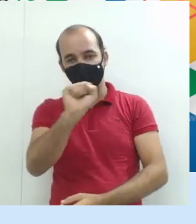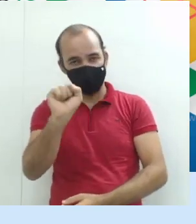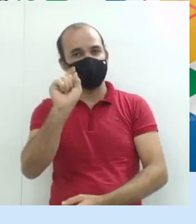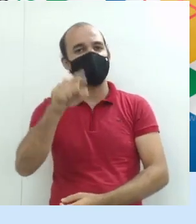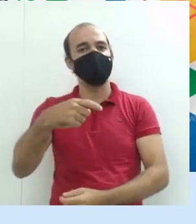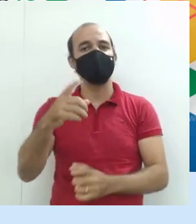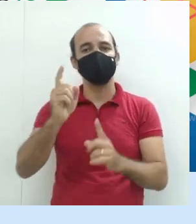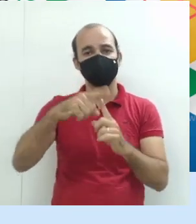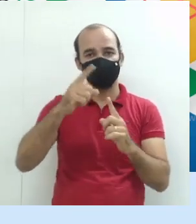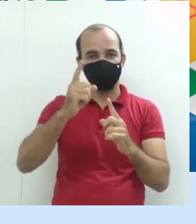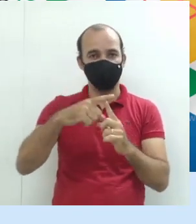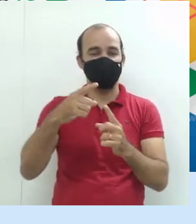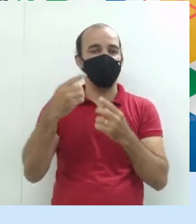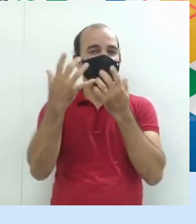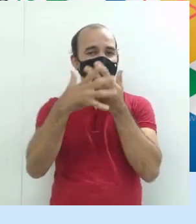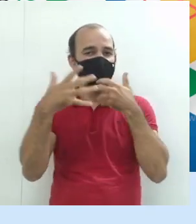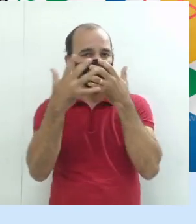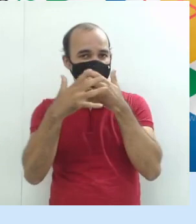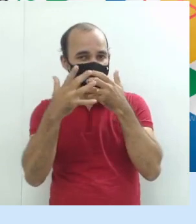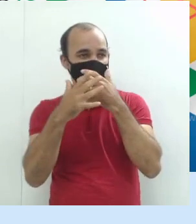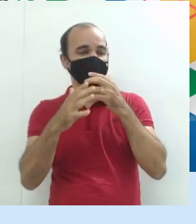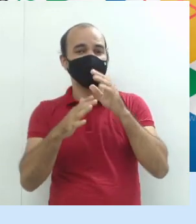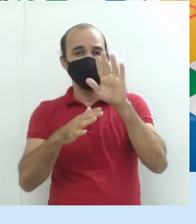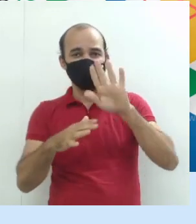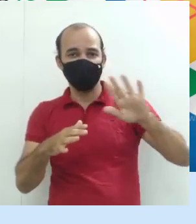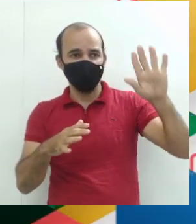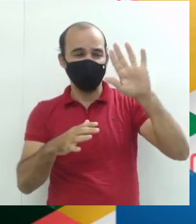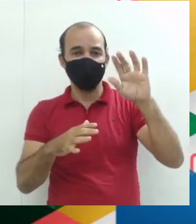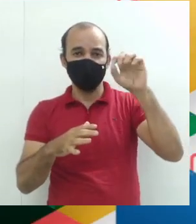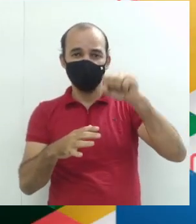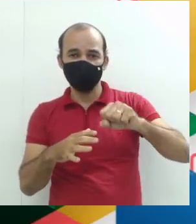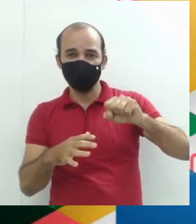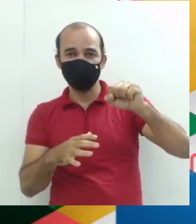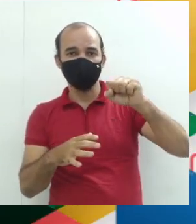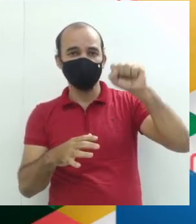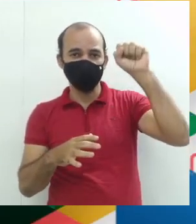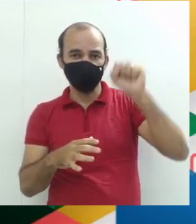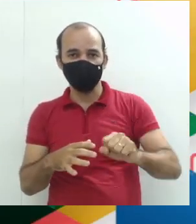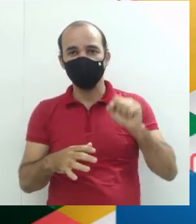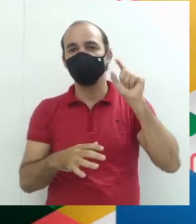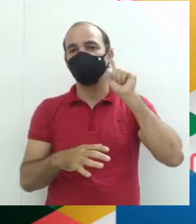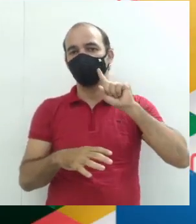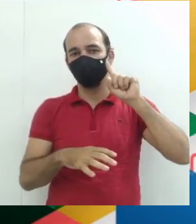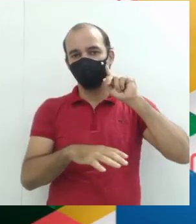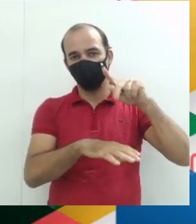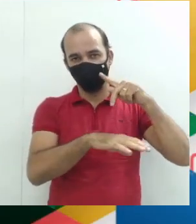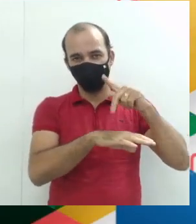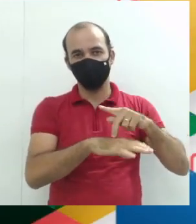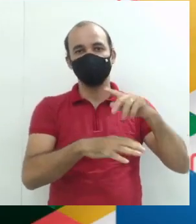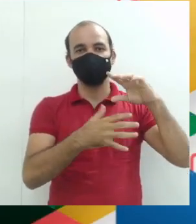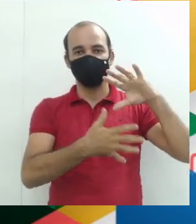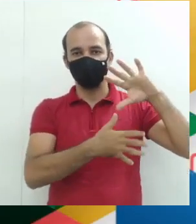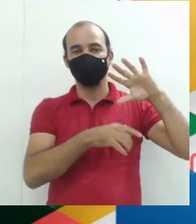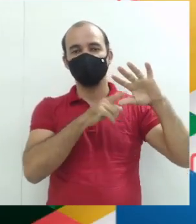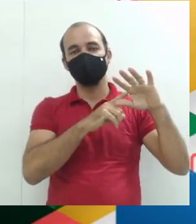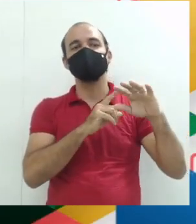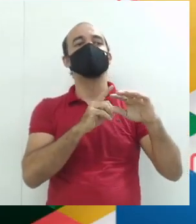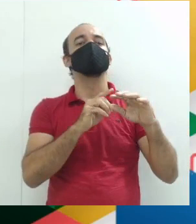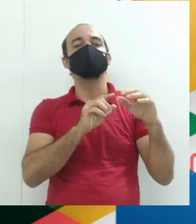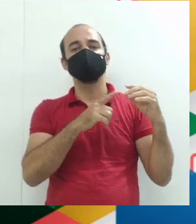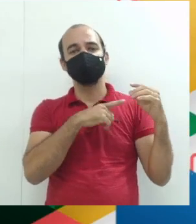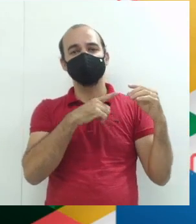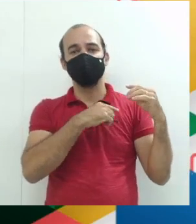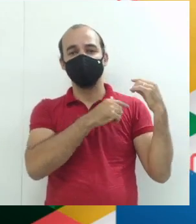que se desenvolveu no extremo sul dos Estados Unidos, da América, a partir das raízes das tradições